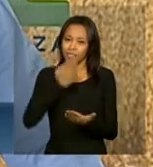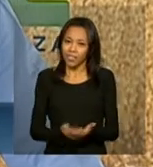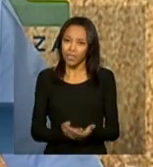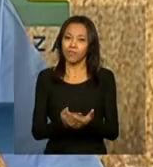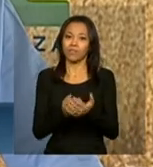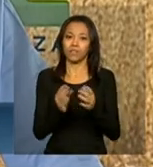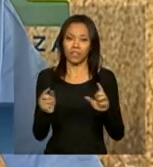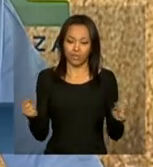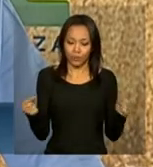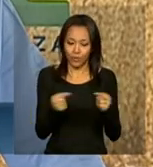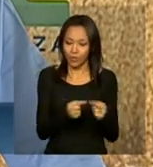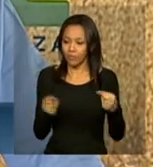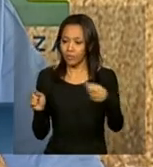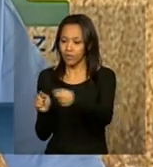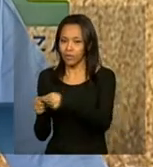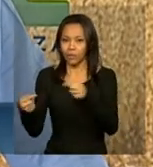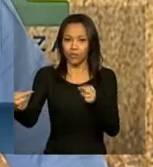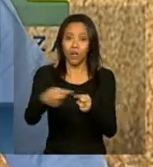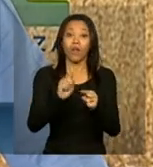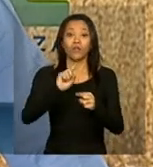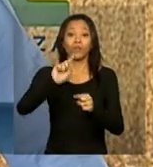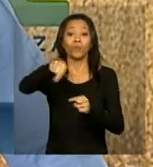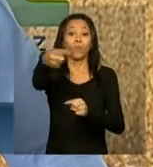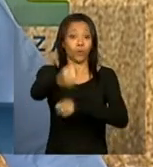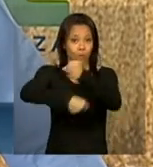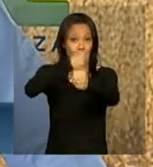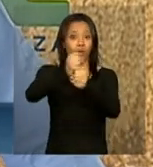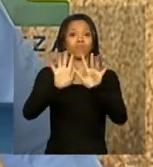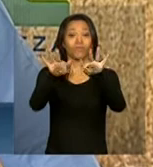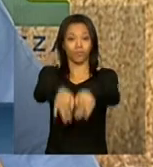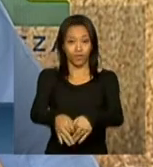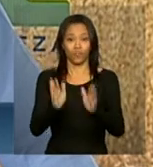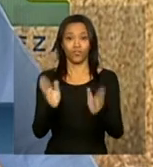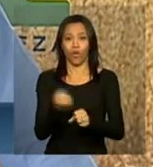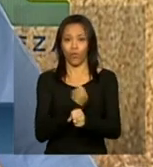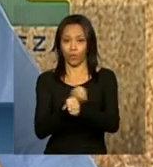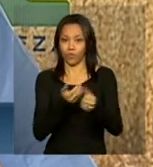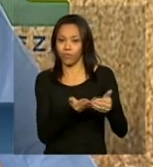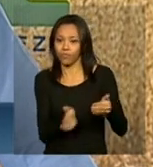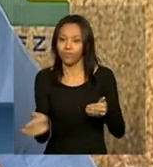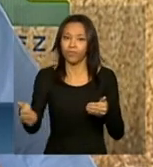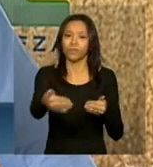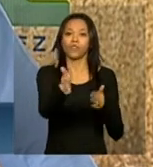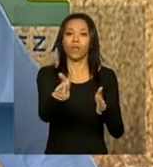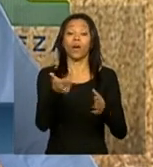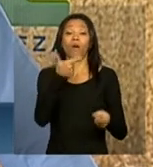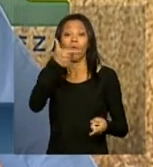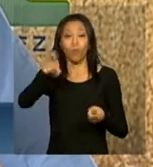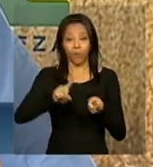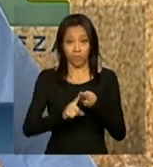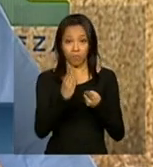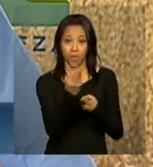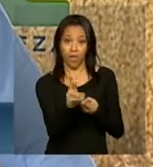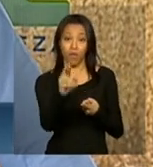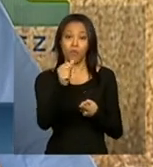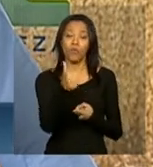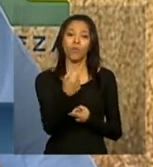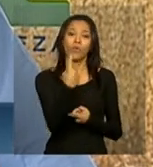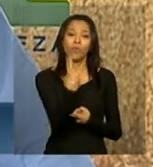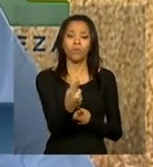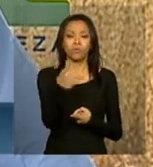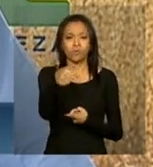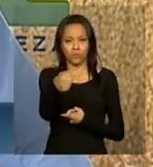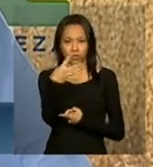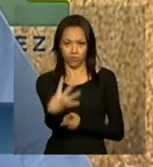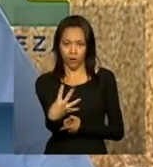integração, o ano que vem, estará totalmente pronta. A BR-174, senhora presidente, há um